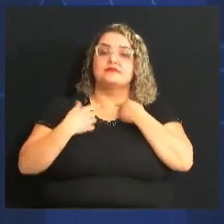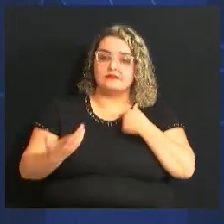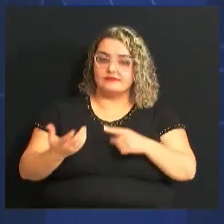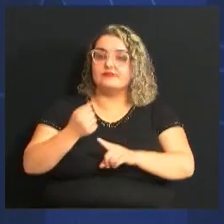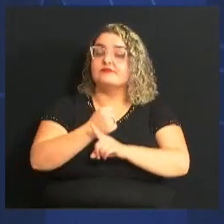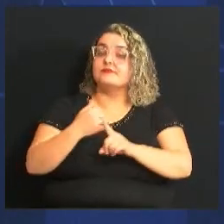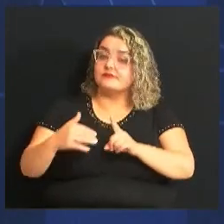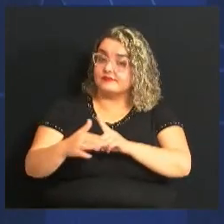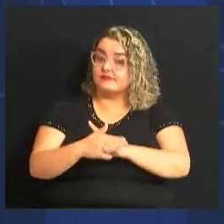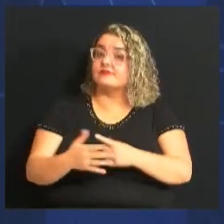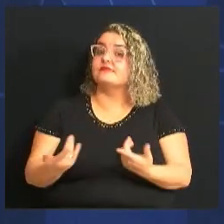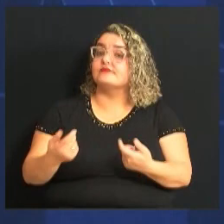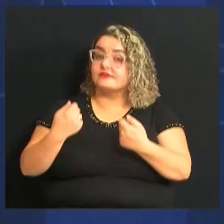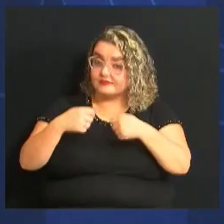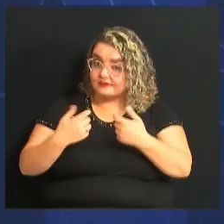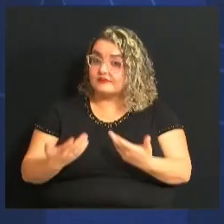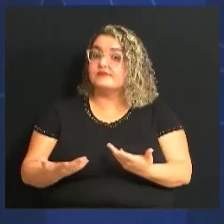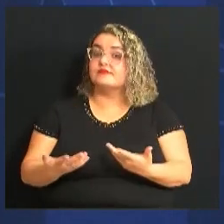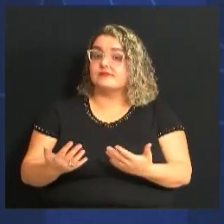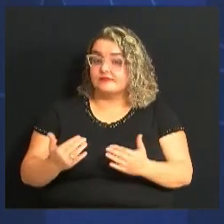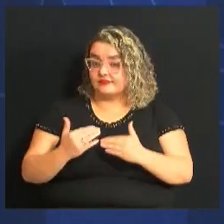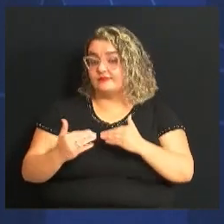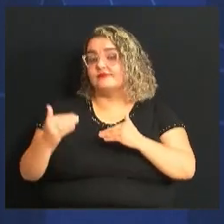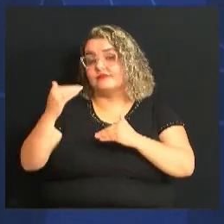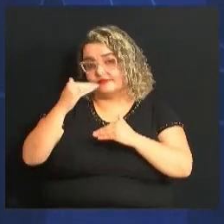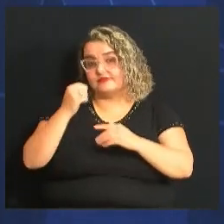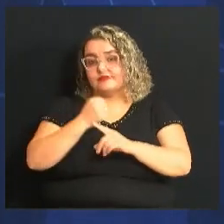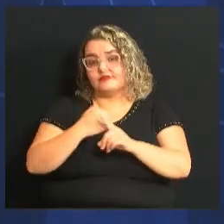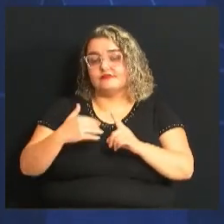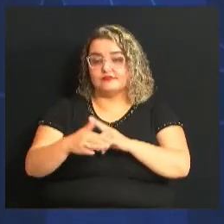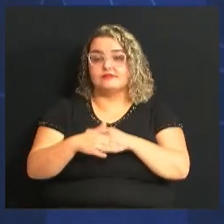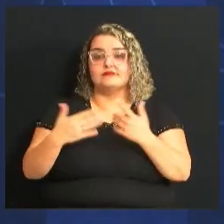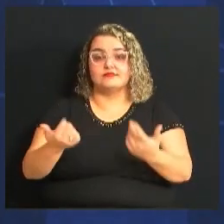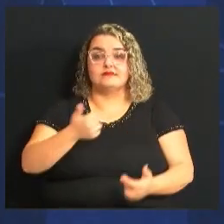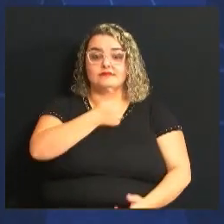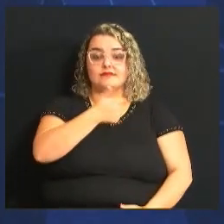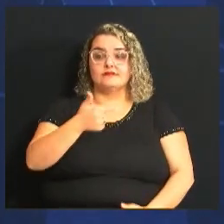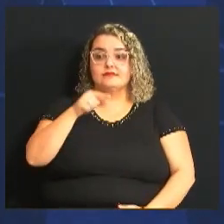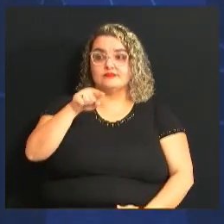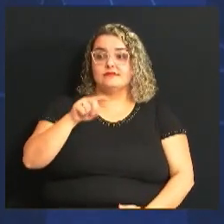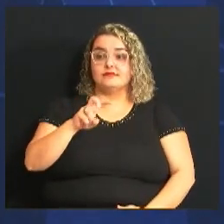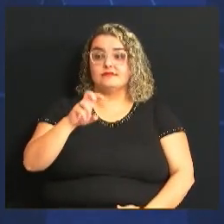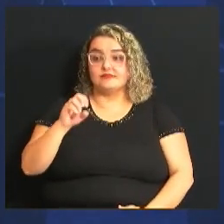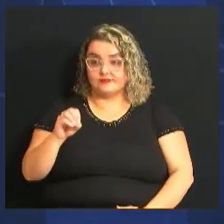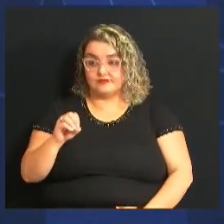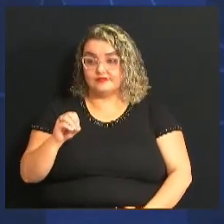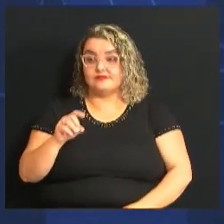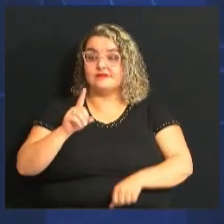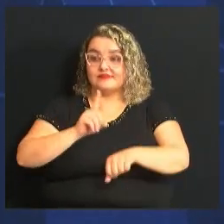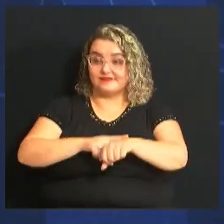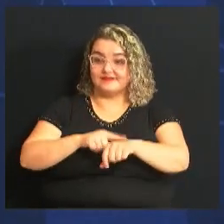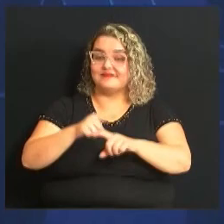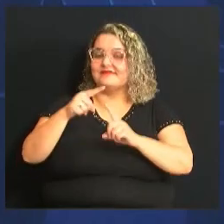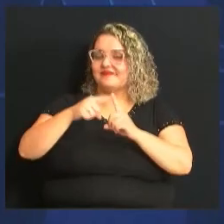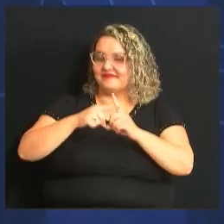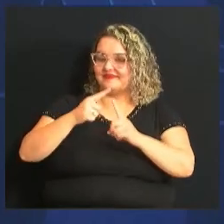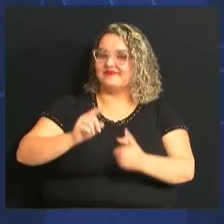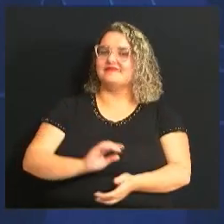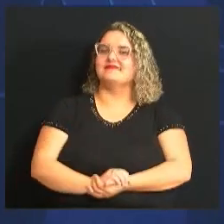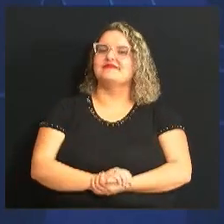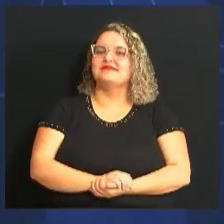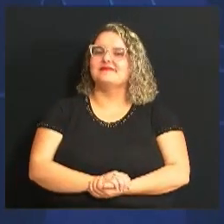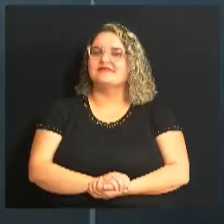sociedade, uma necessidade, acima de tudo, da sociedade. 12h50, hora da previsão do tempo.